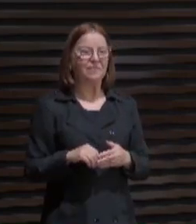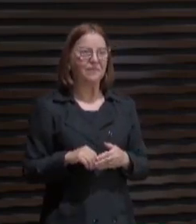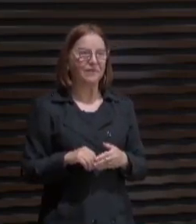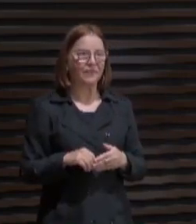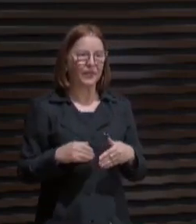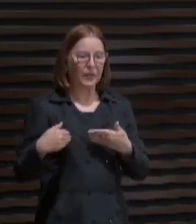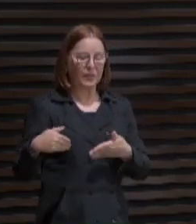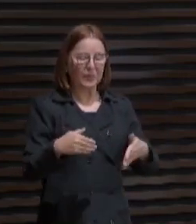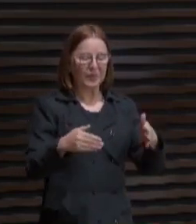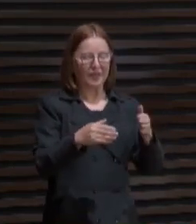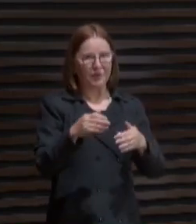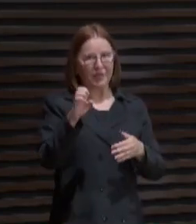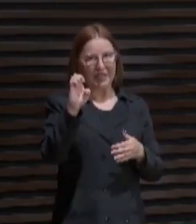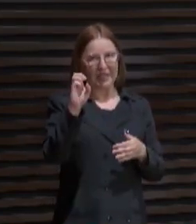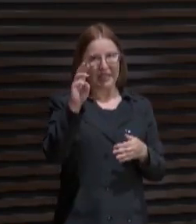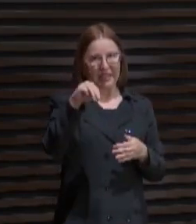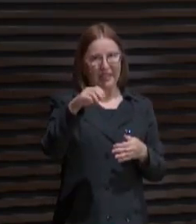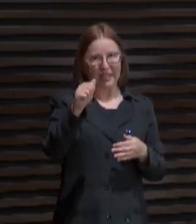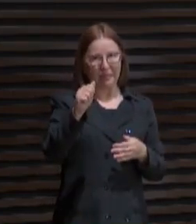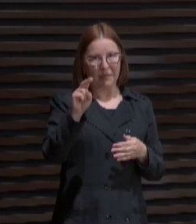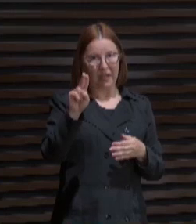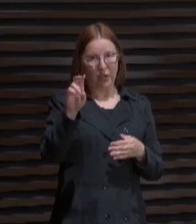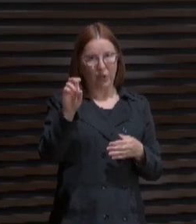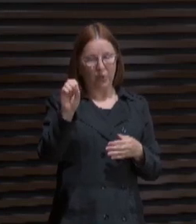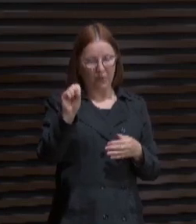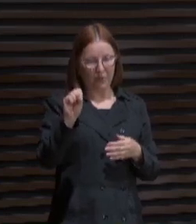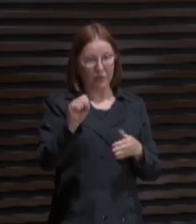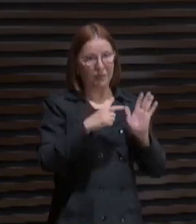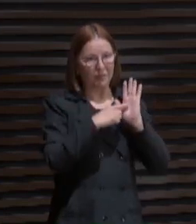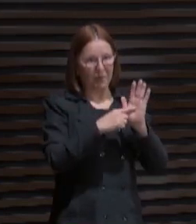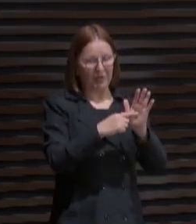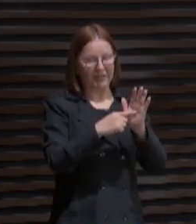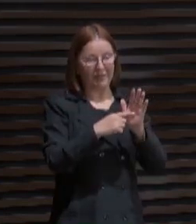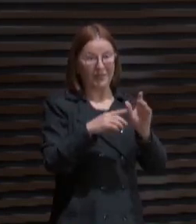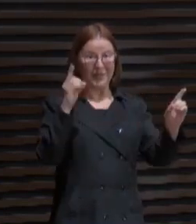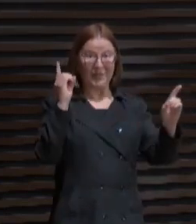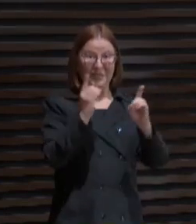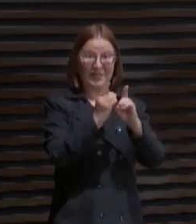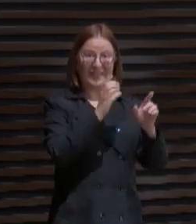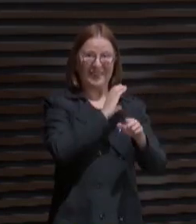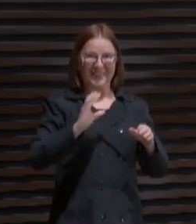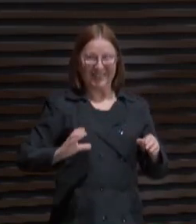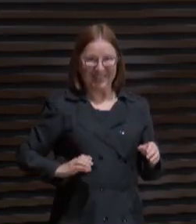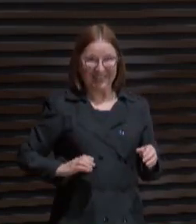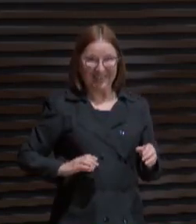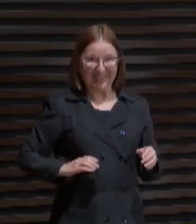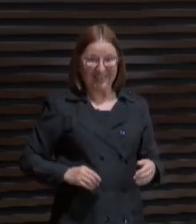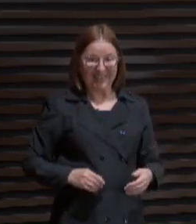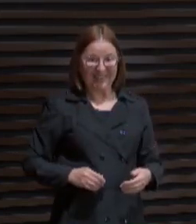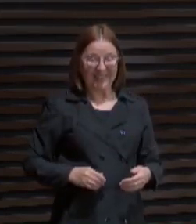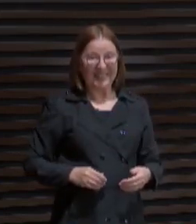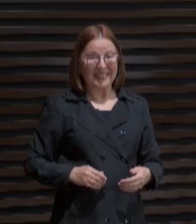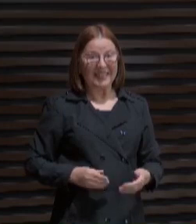sintetiza tudo. O encontro de Cristo produz emoções sadias e transforma todo sentimento